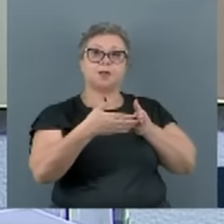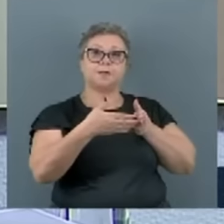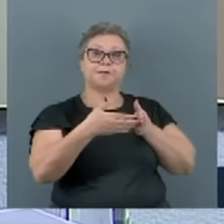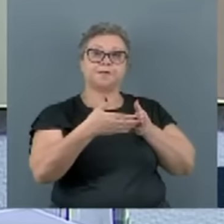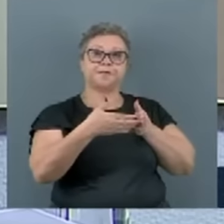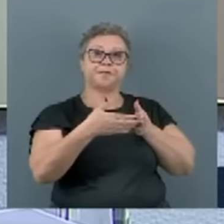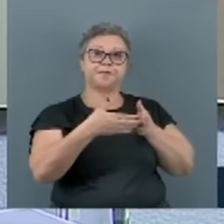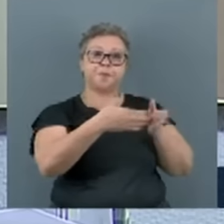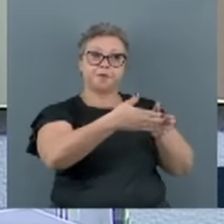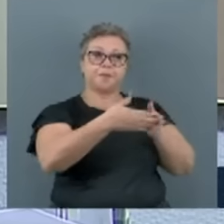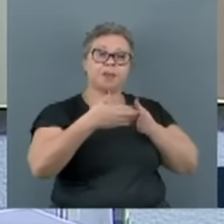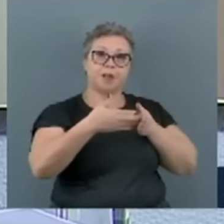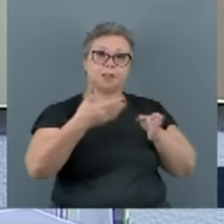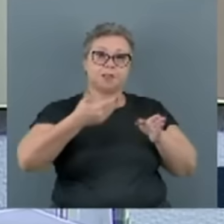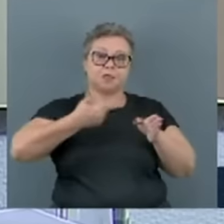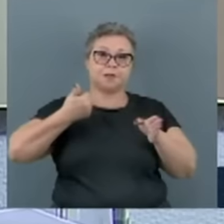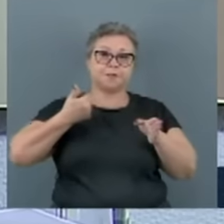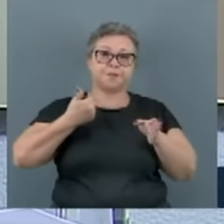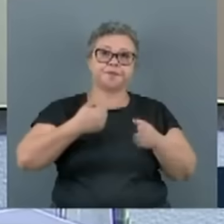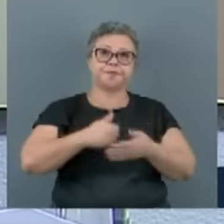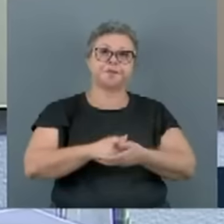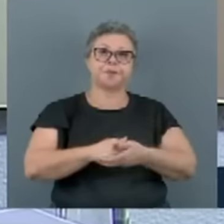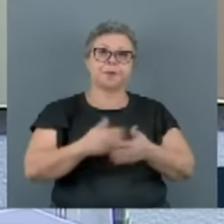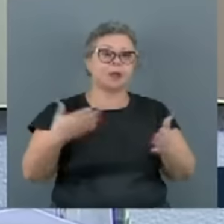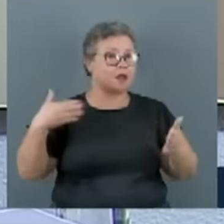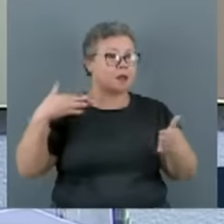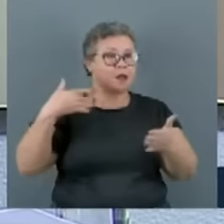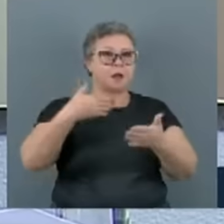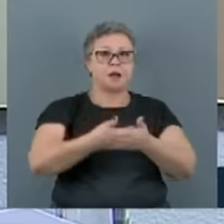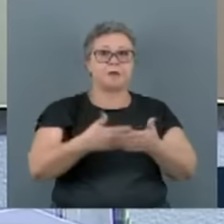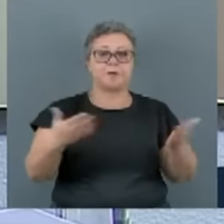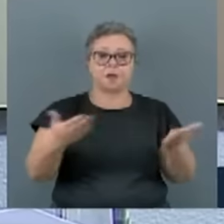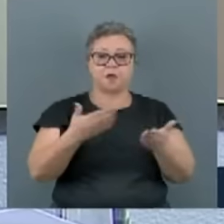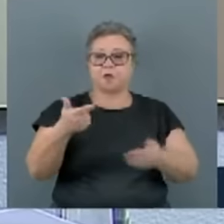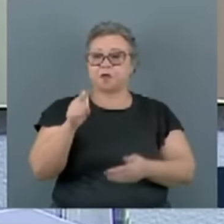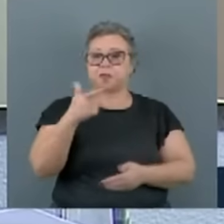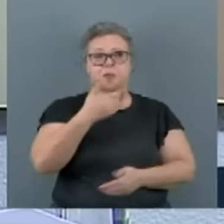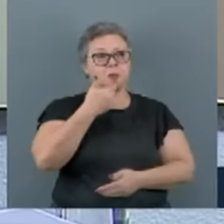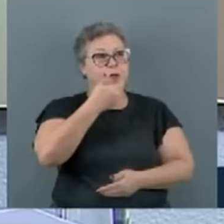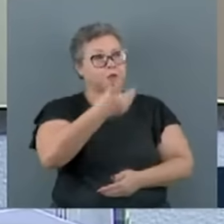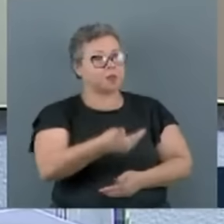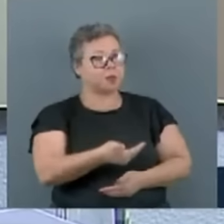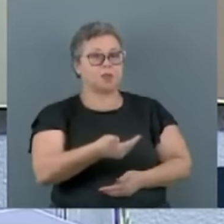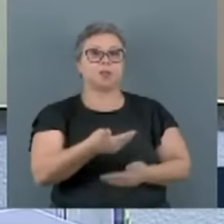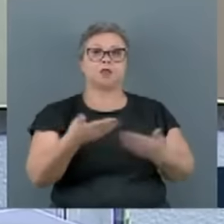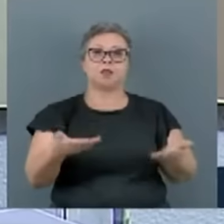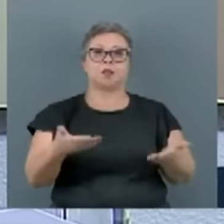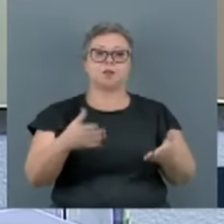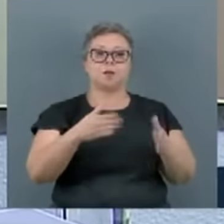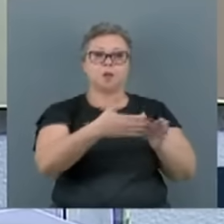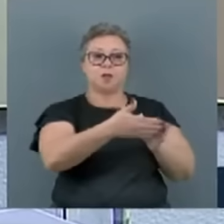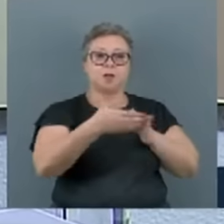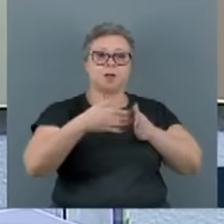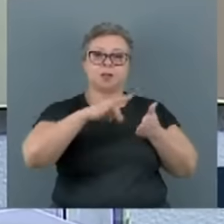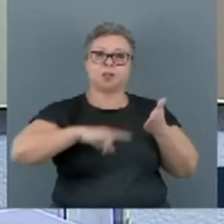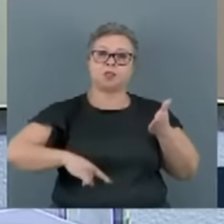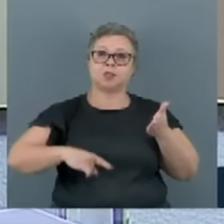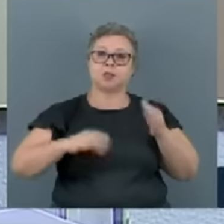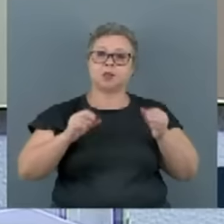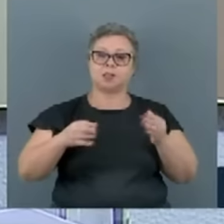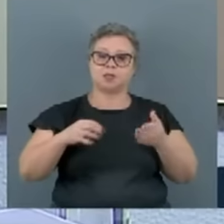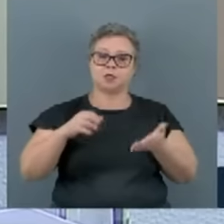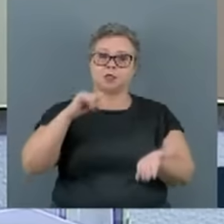a licença prévia. E até hoje não tem pedido, pelo que eu saiba, de licença de